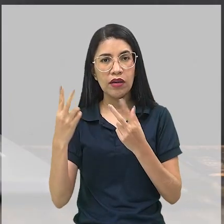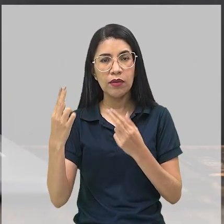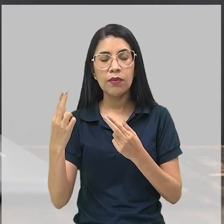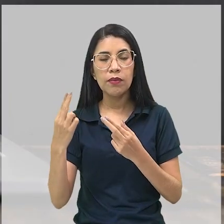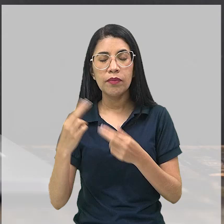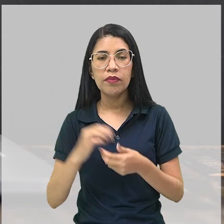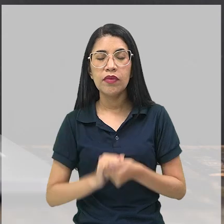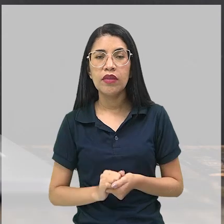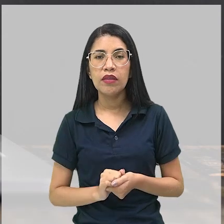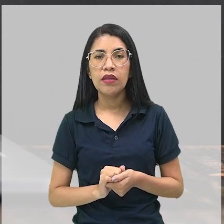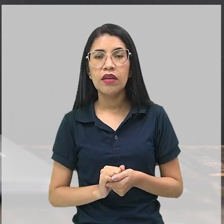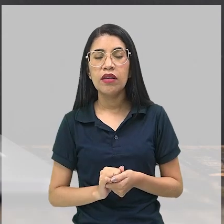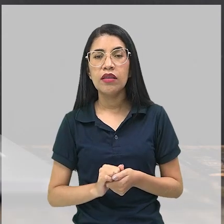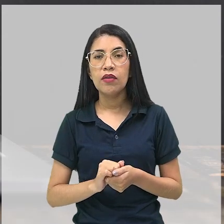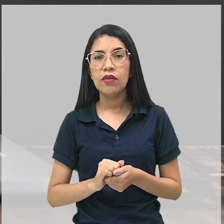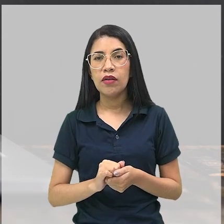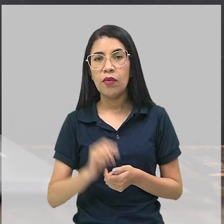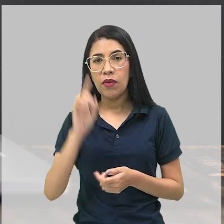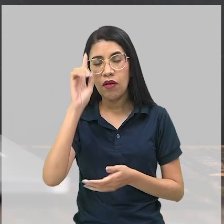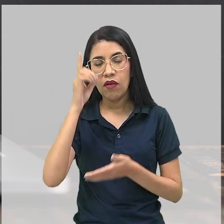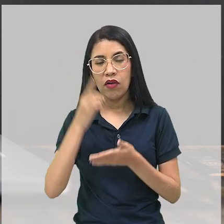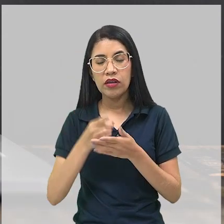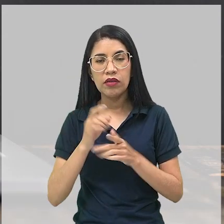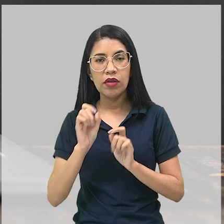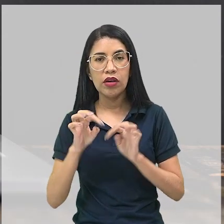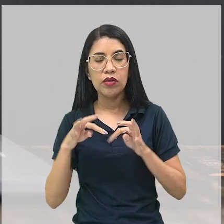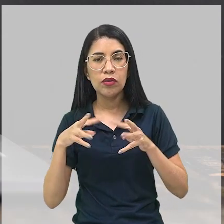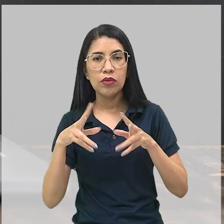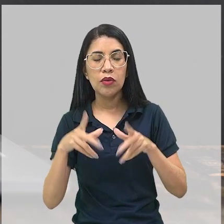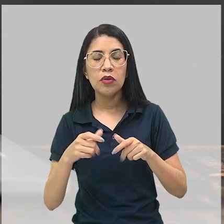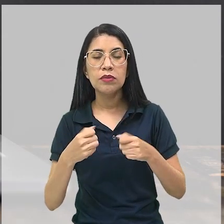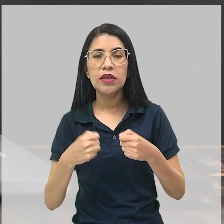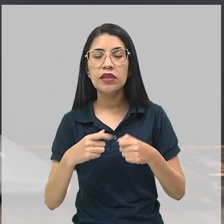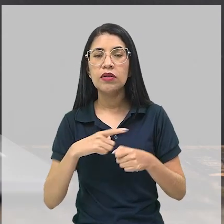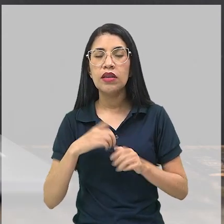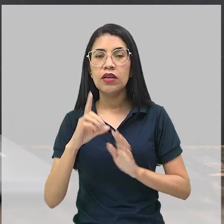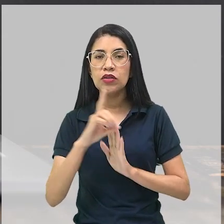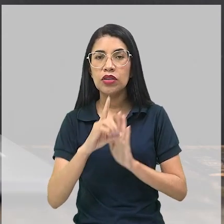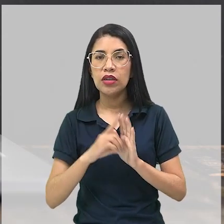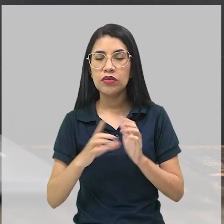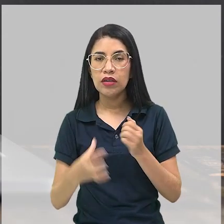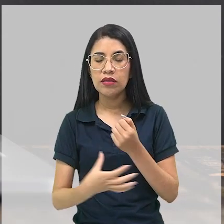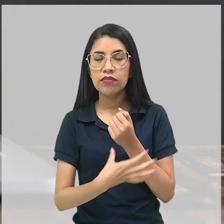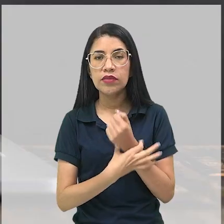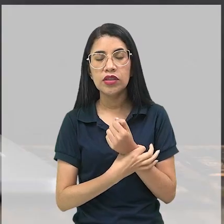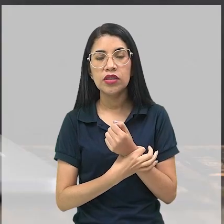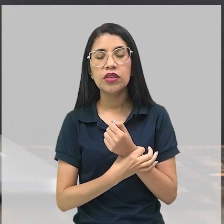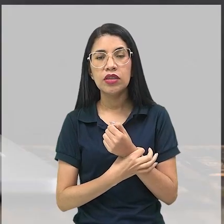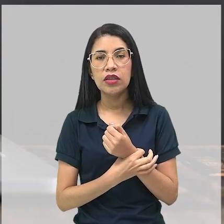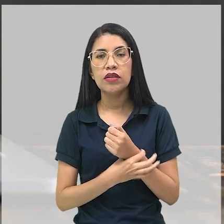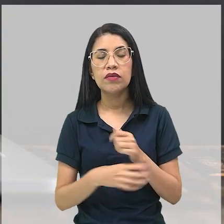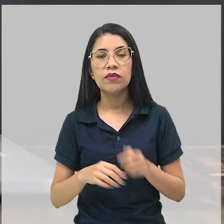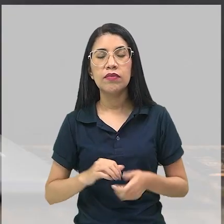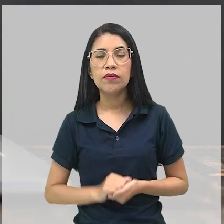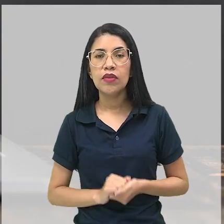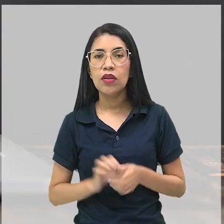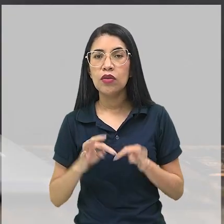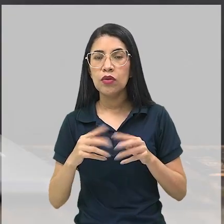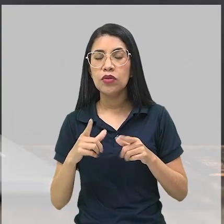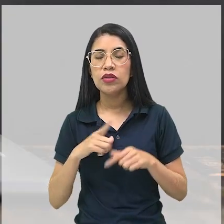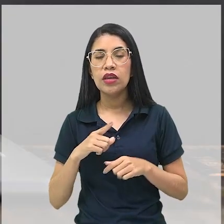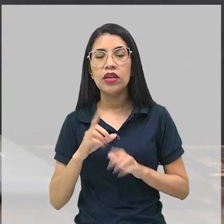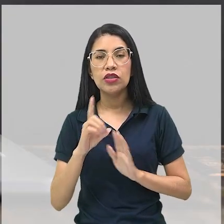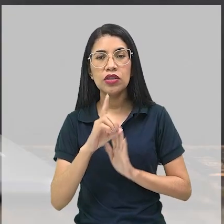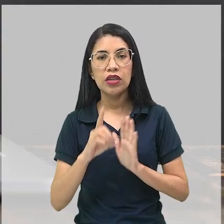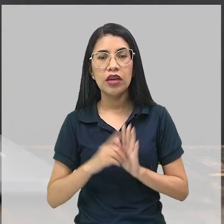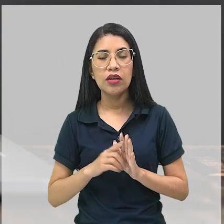o mandato de que todos tenham a garantia de direitos. Todos têm direitos aos bens comuns. Todos têm direitos